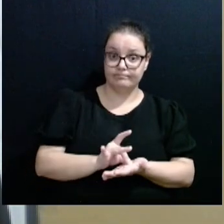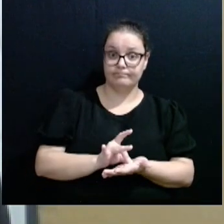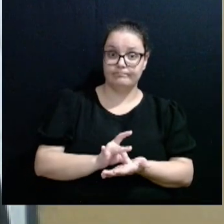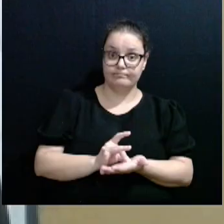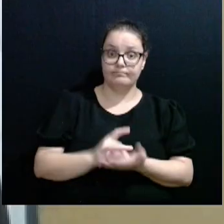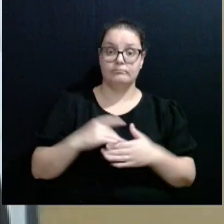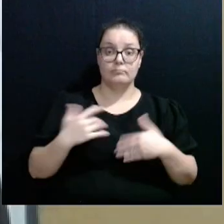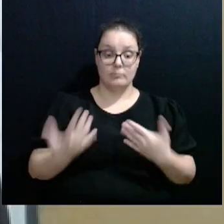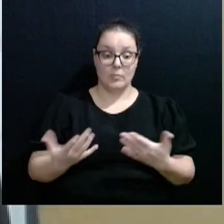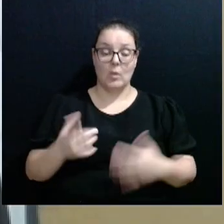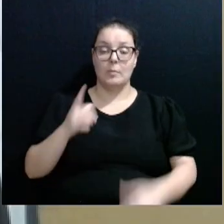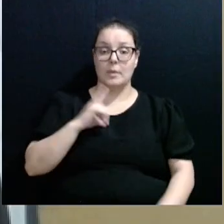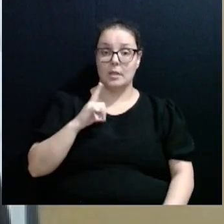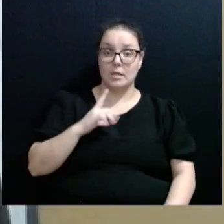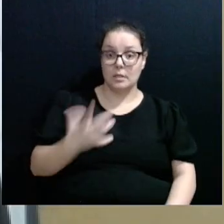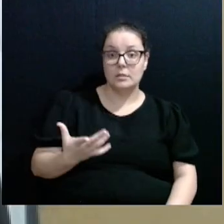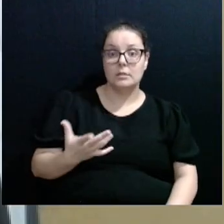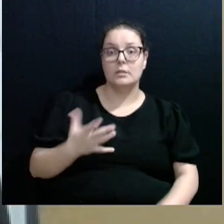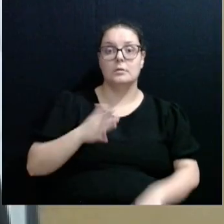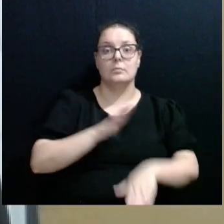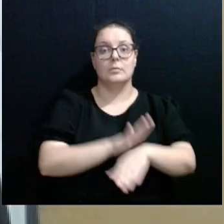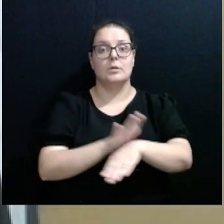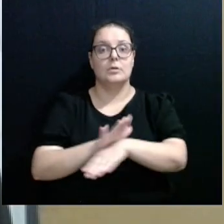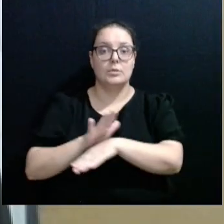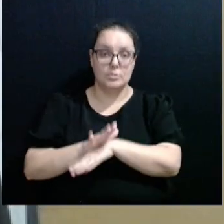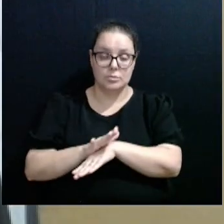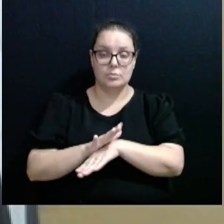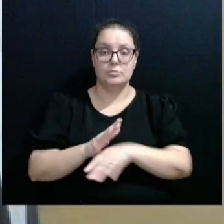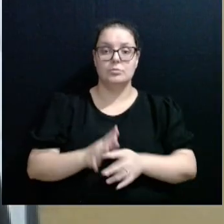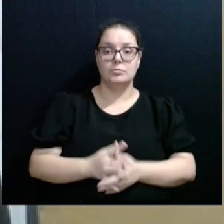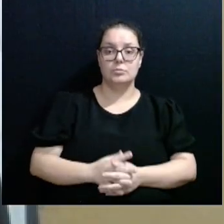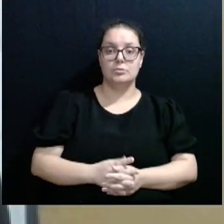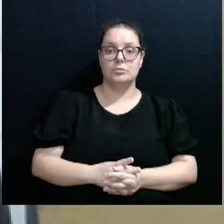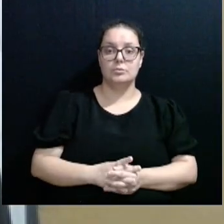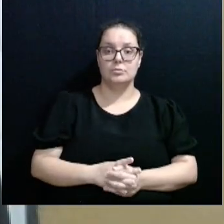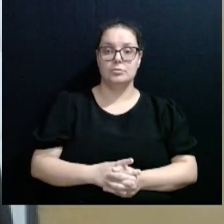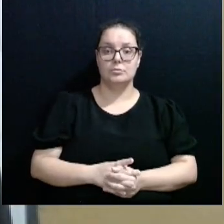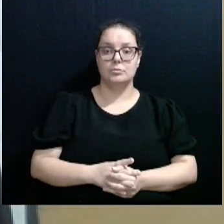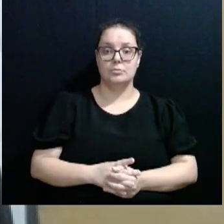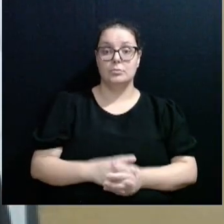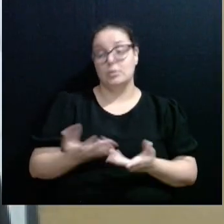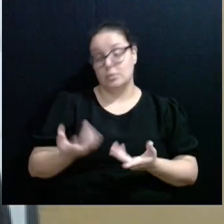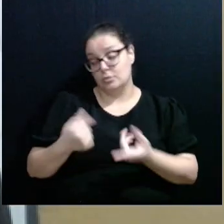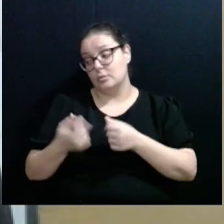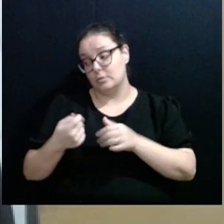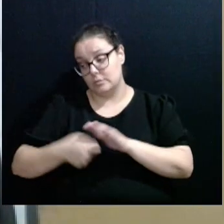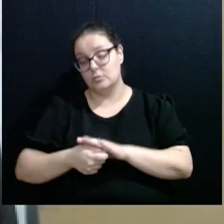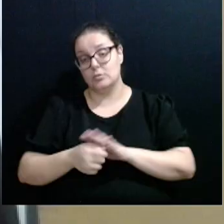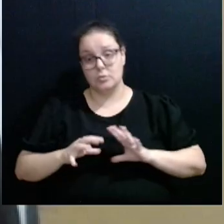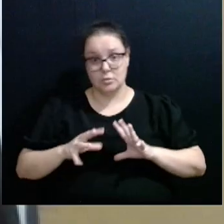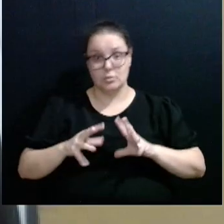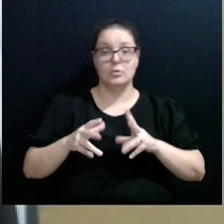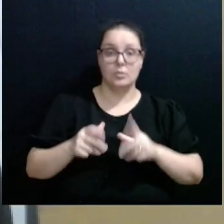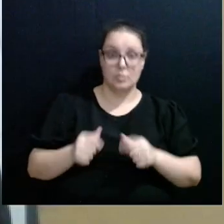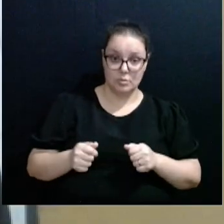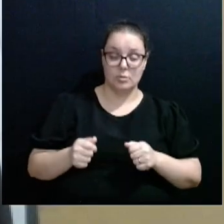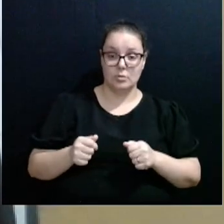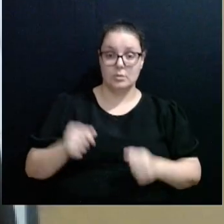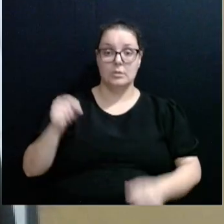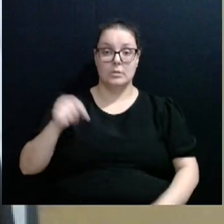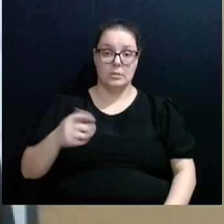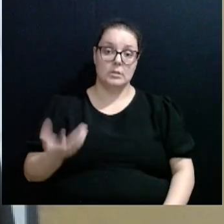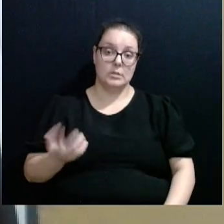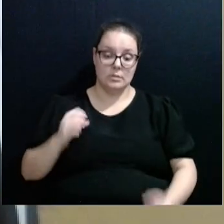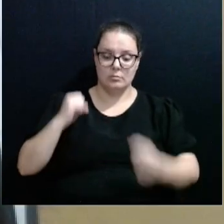haja uma contribuição e um investimento de todos na proteção à